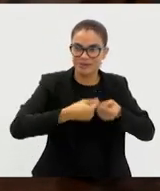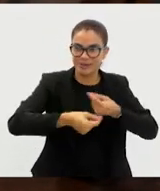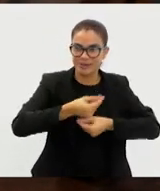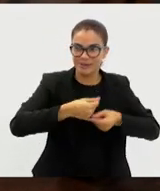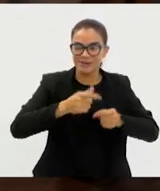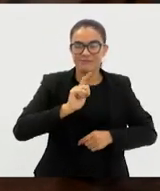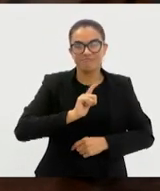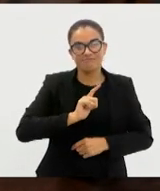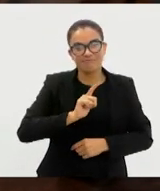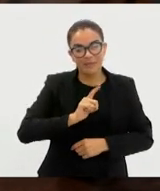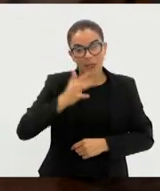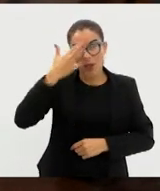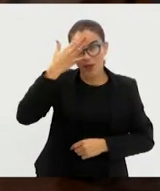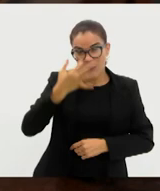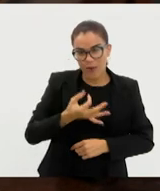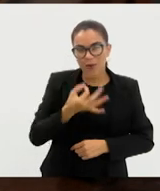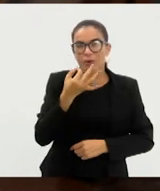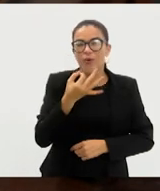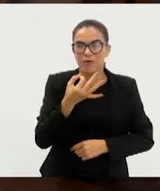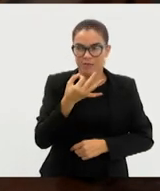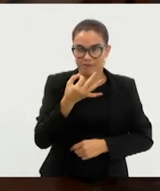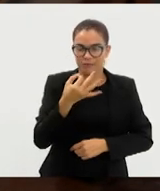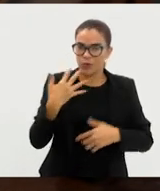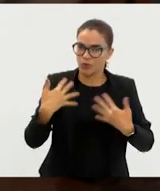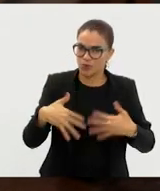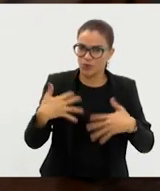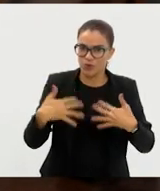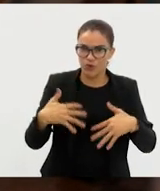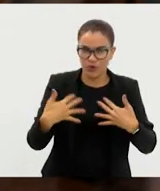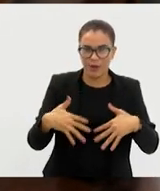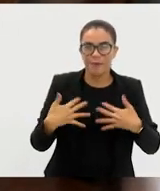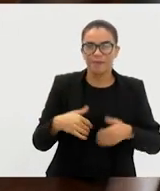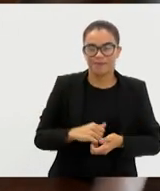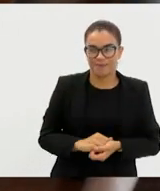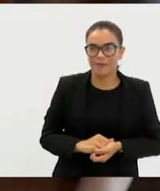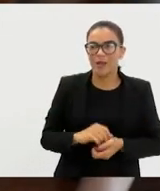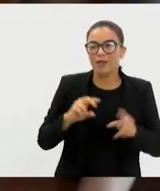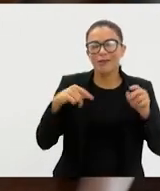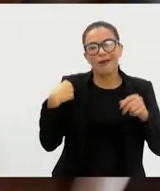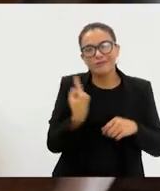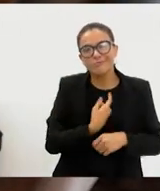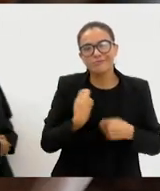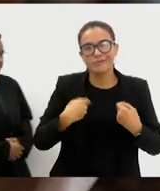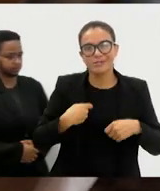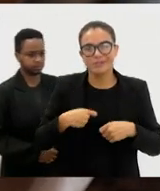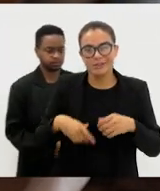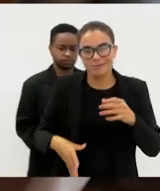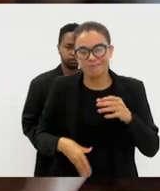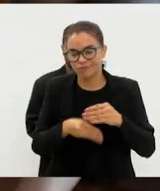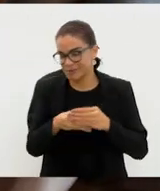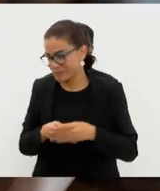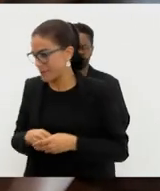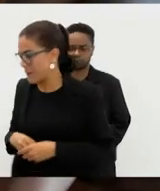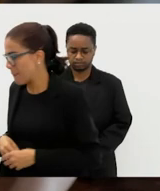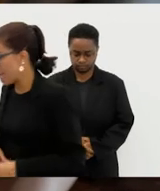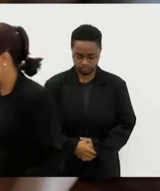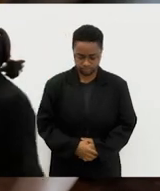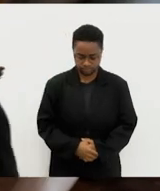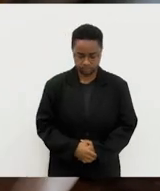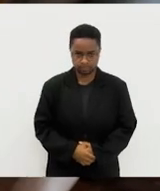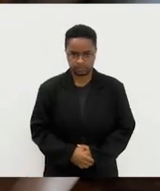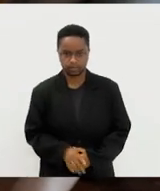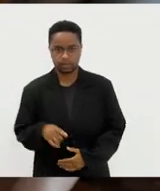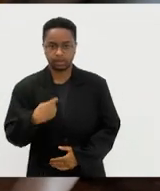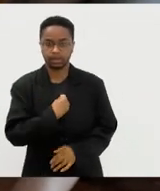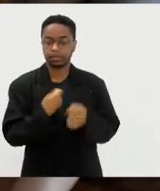tem tido uma compreensão enorme que a gente precisa aumentar a receita. Porque, veja